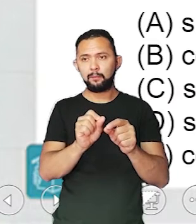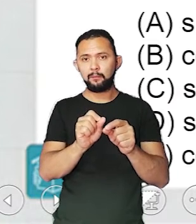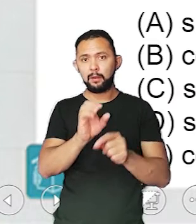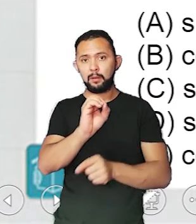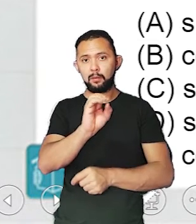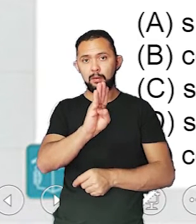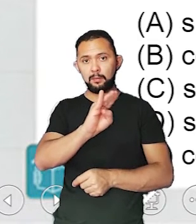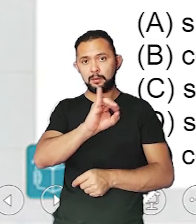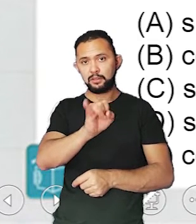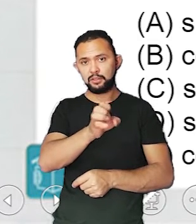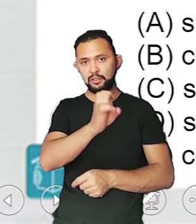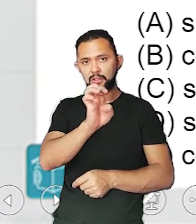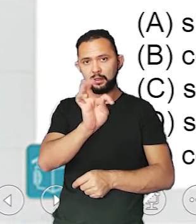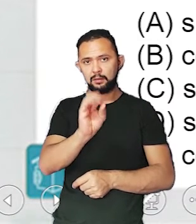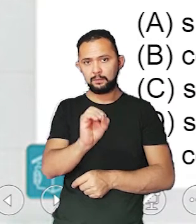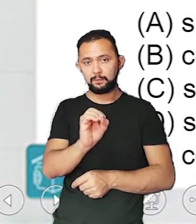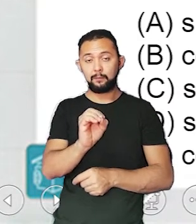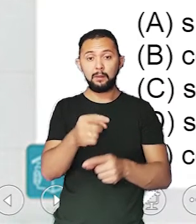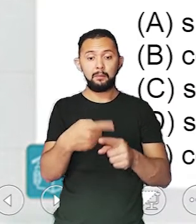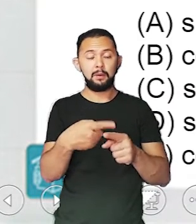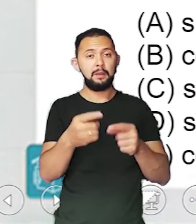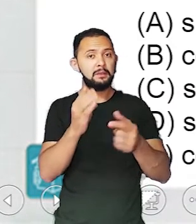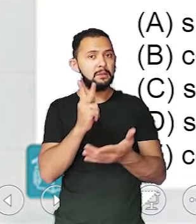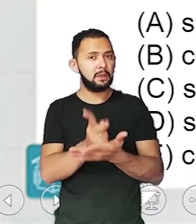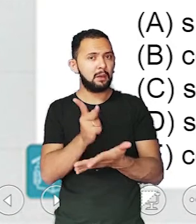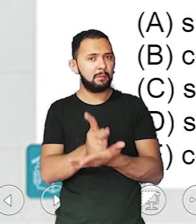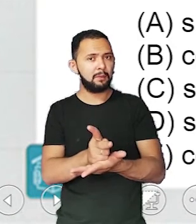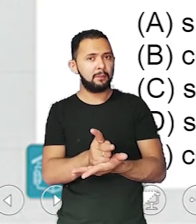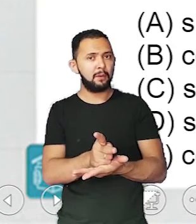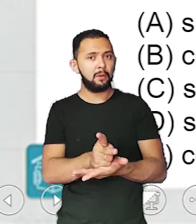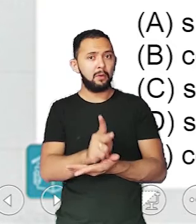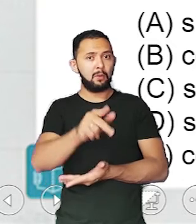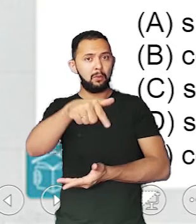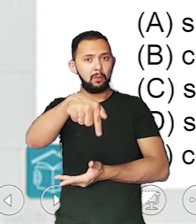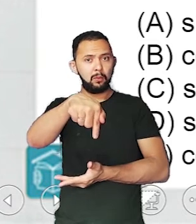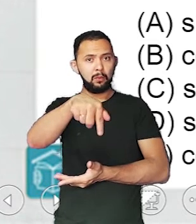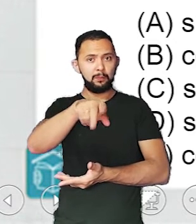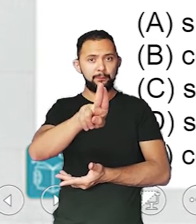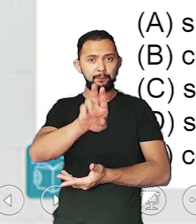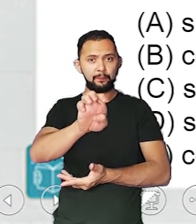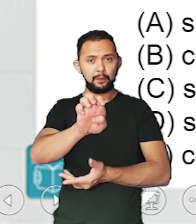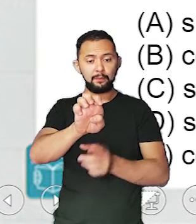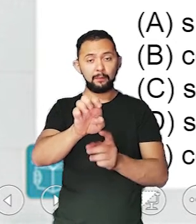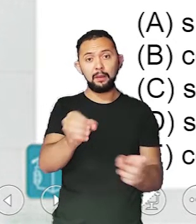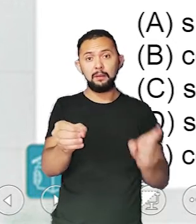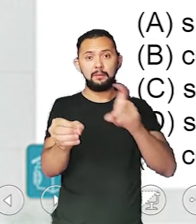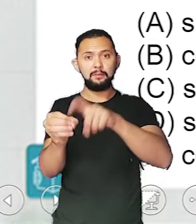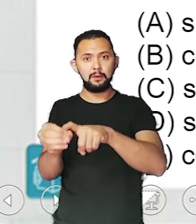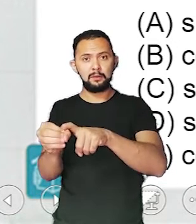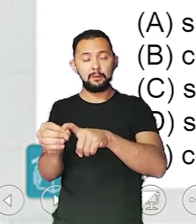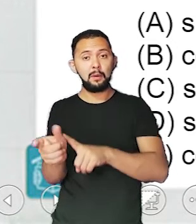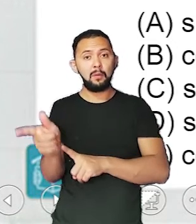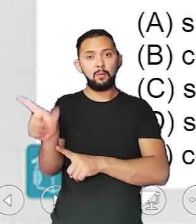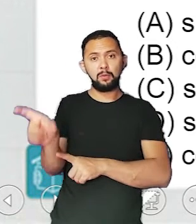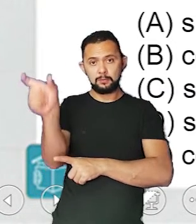sempre acontecer, ó. O que retoma Teresa. Esse outro que aqui já vai retomar Raimundo, não vai ser mais Teresa, certo?